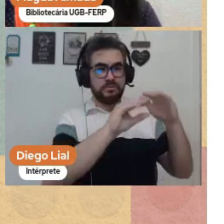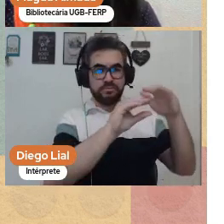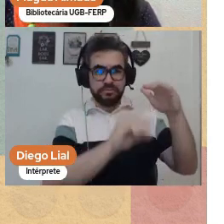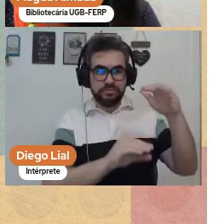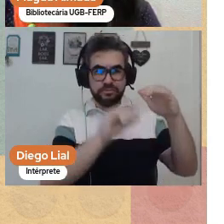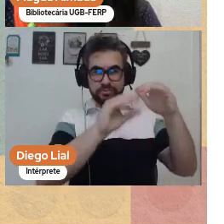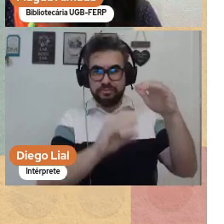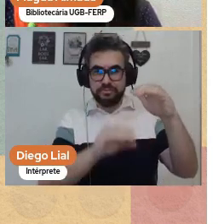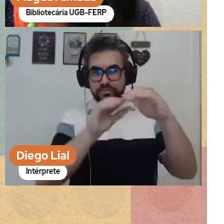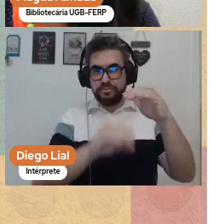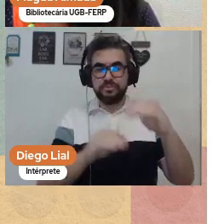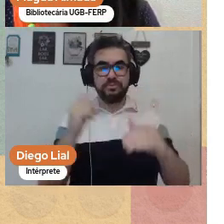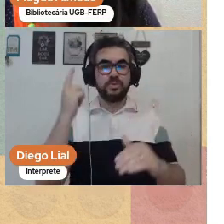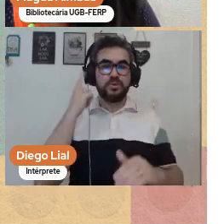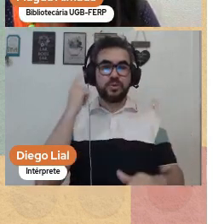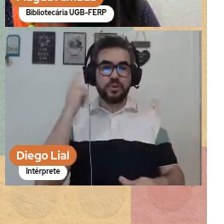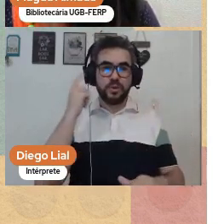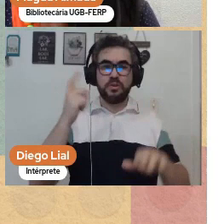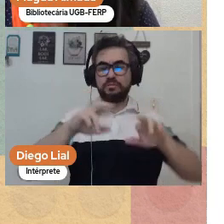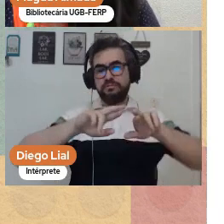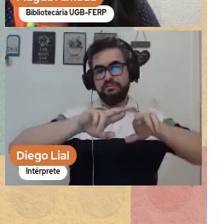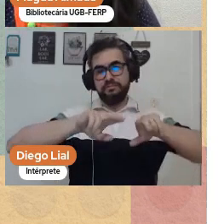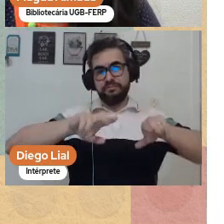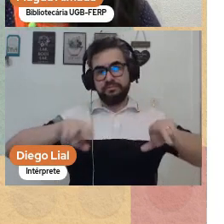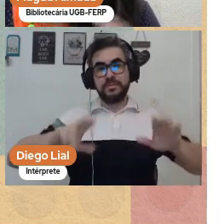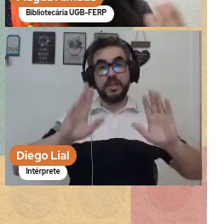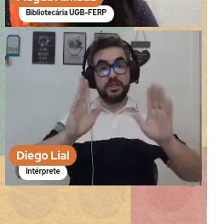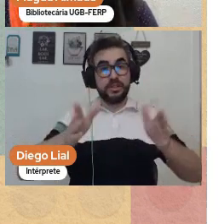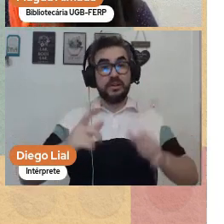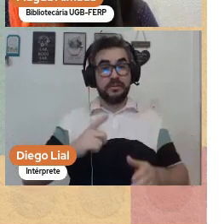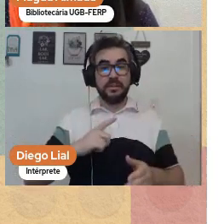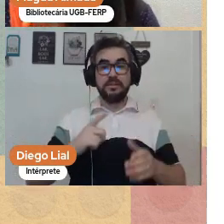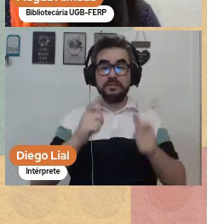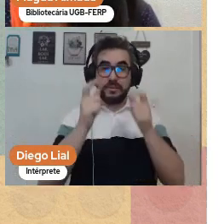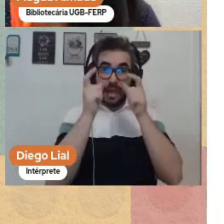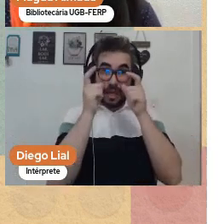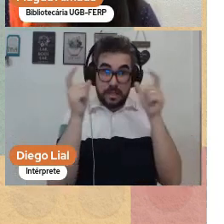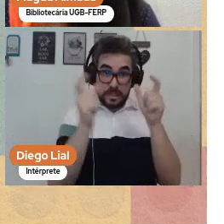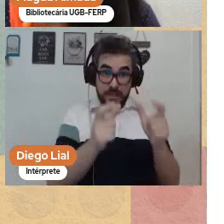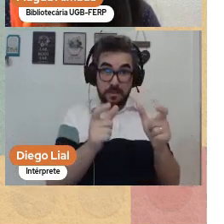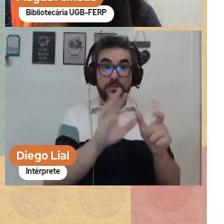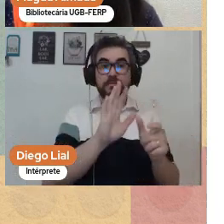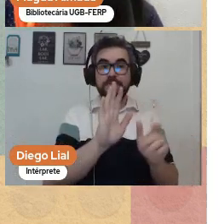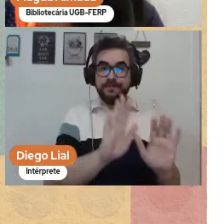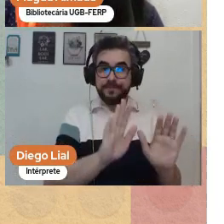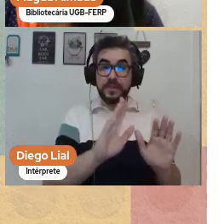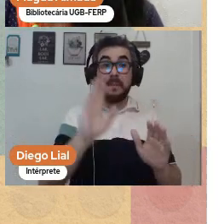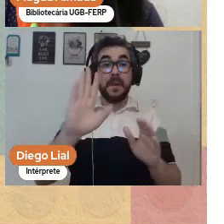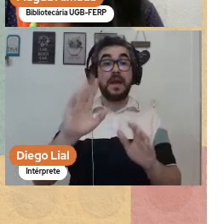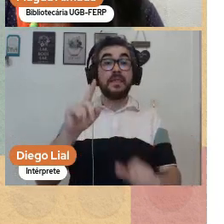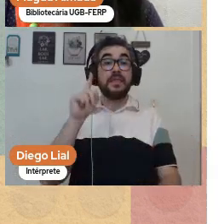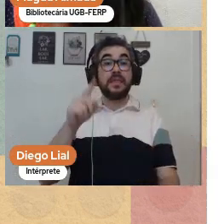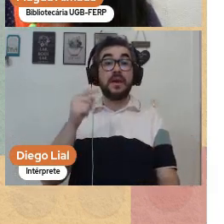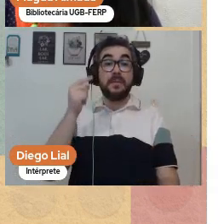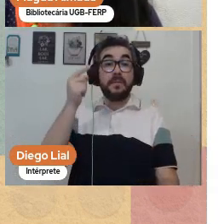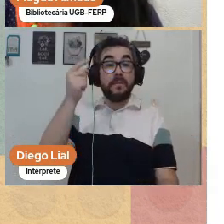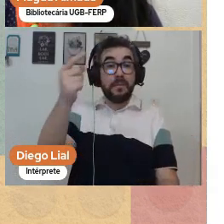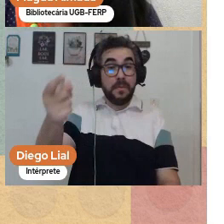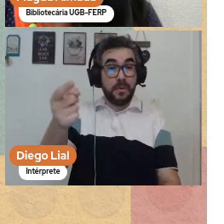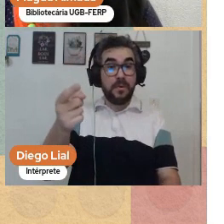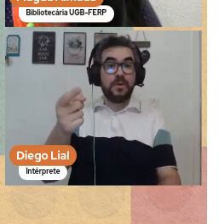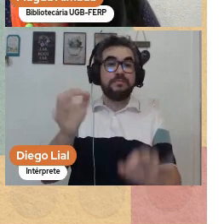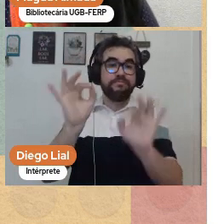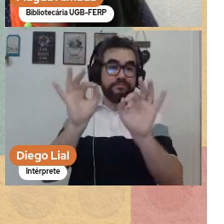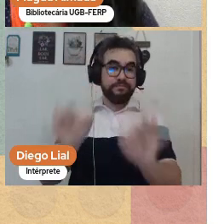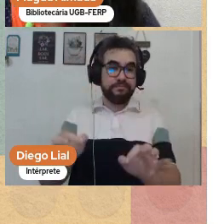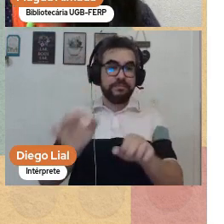essa atenção. E só depois é que, no âmbito nacional, né, a Constituição Federativa de 88